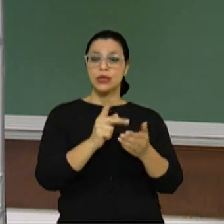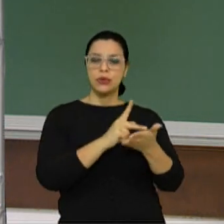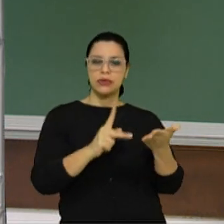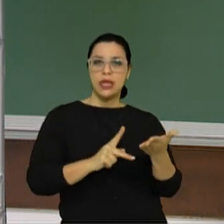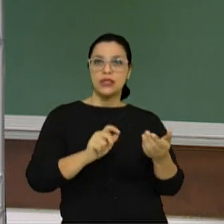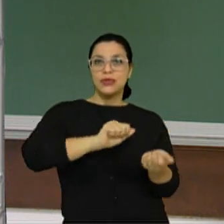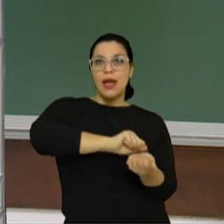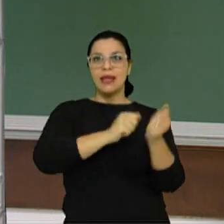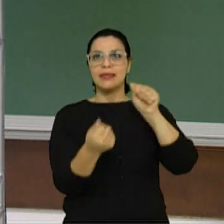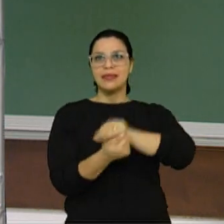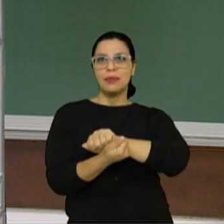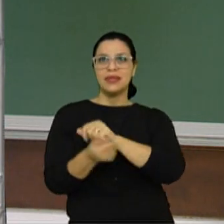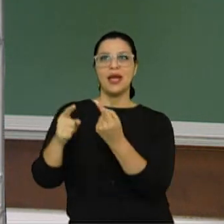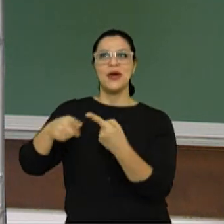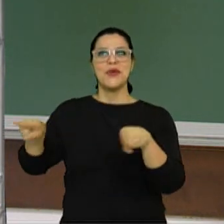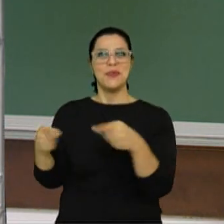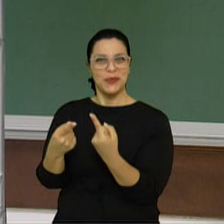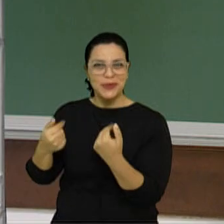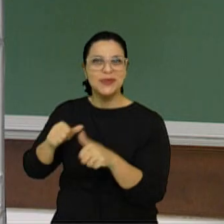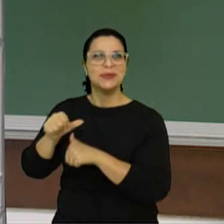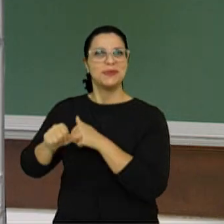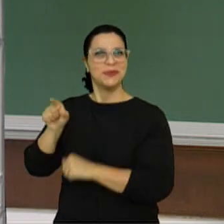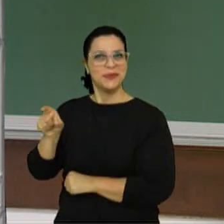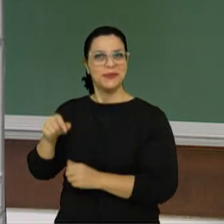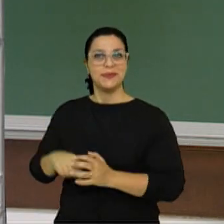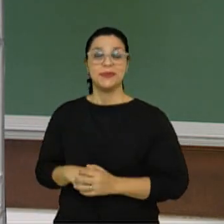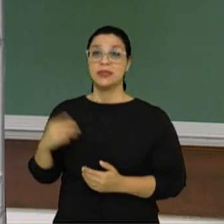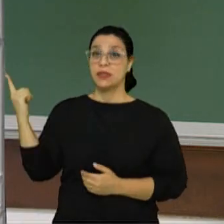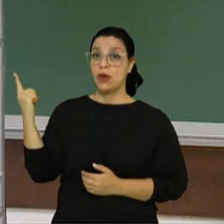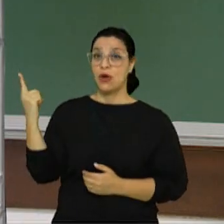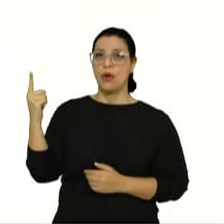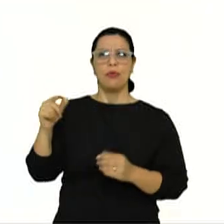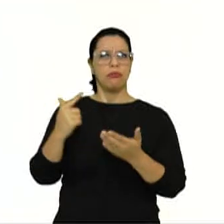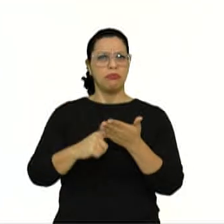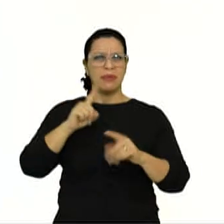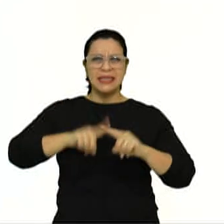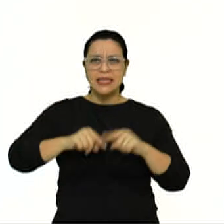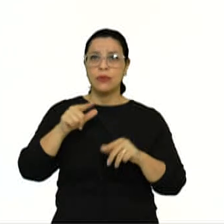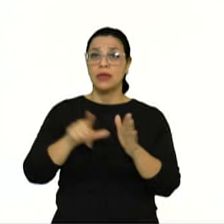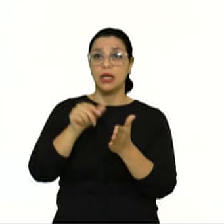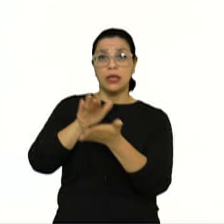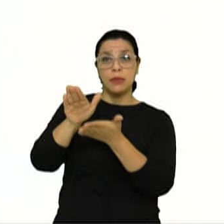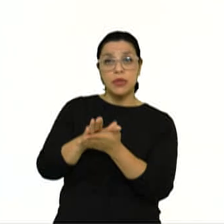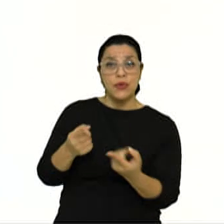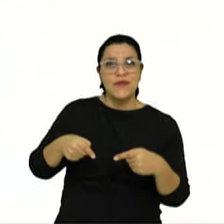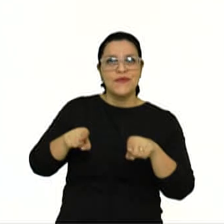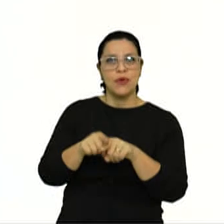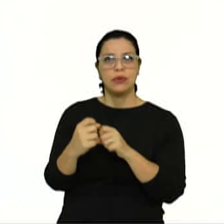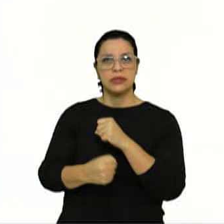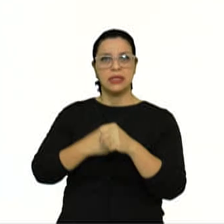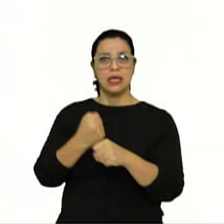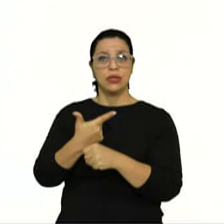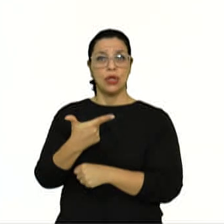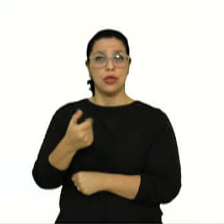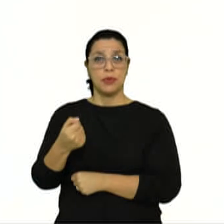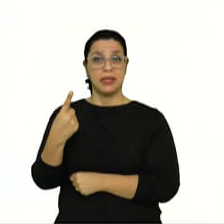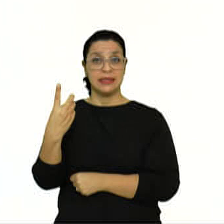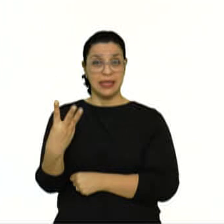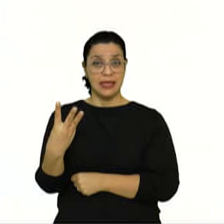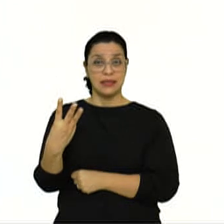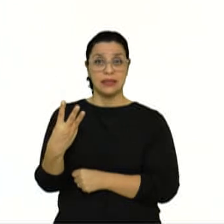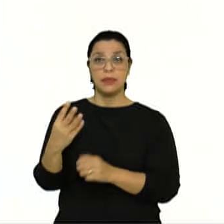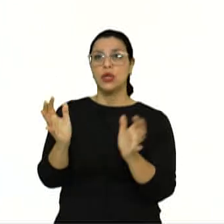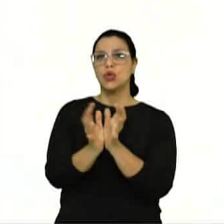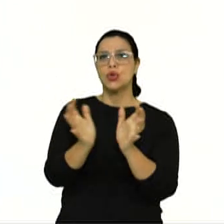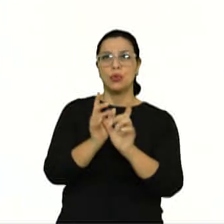Guilherme Arantes gravaram os seus poemas. A sua obra foi reeditada recentemente em 2013 pela